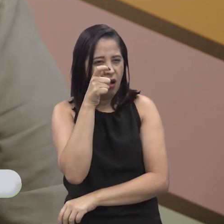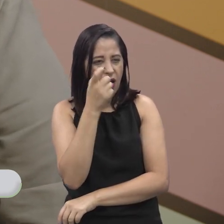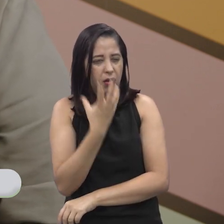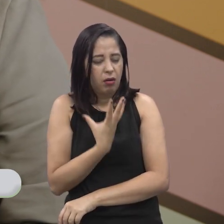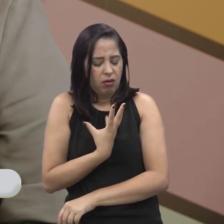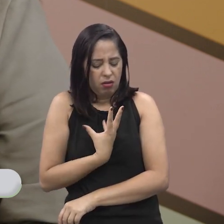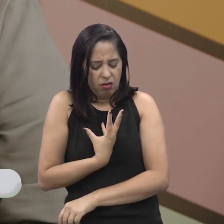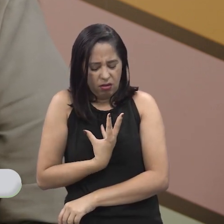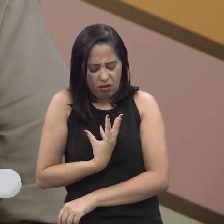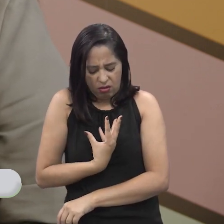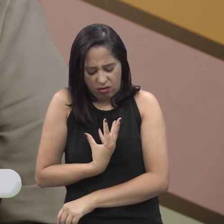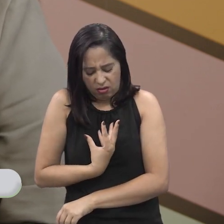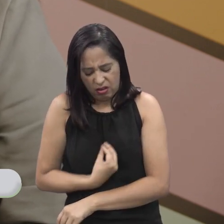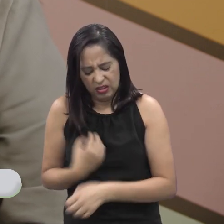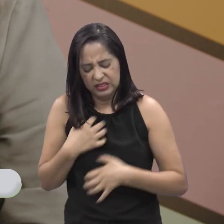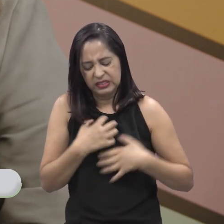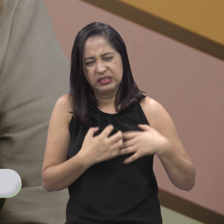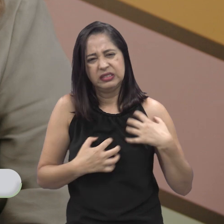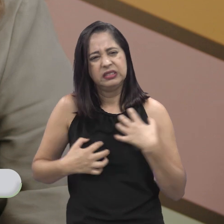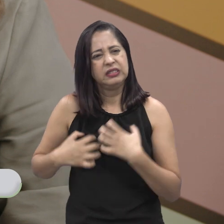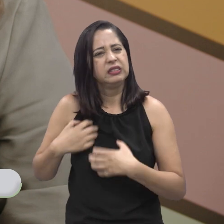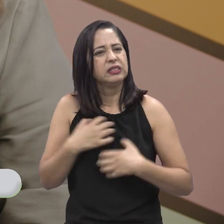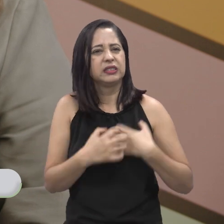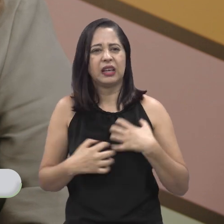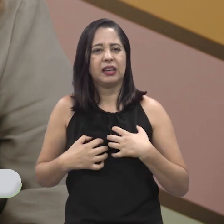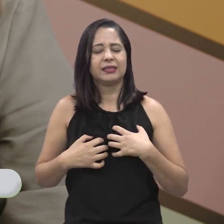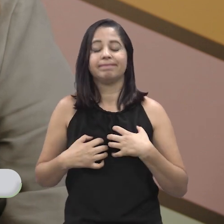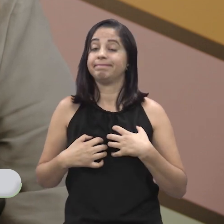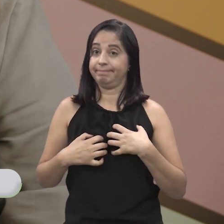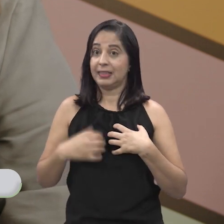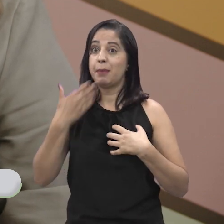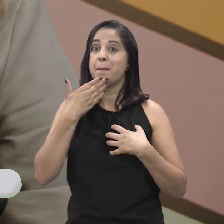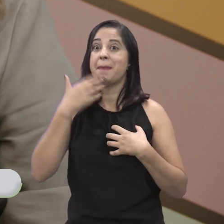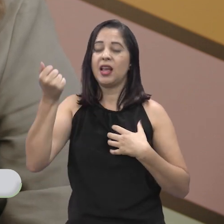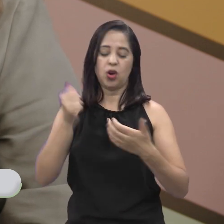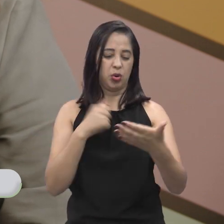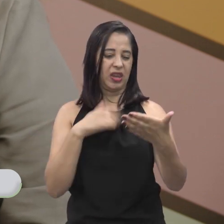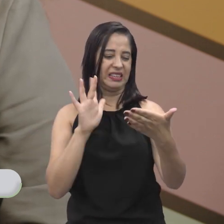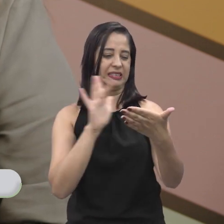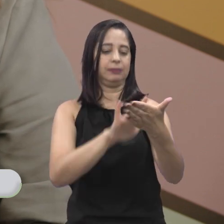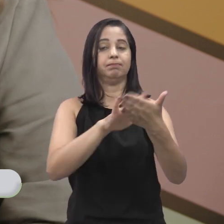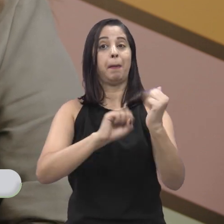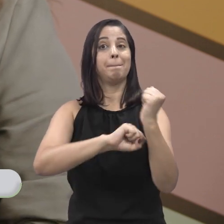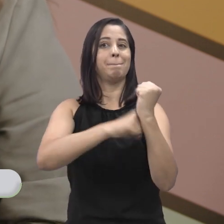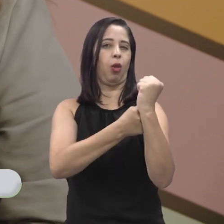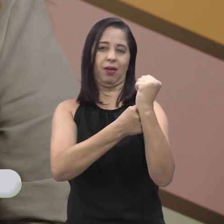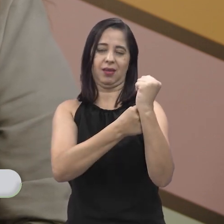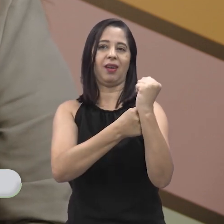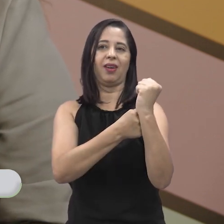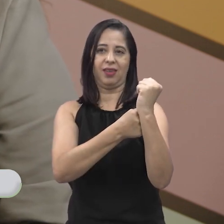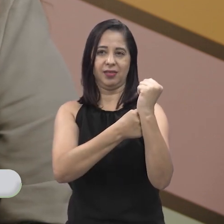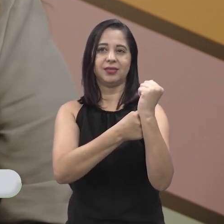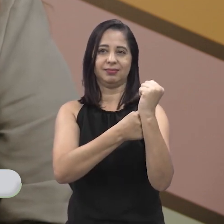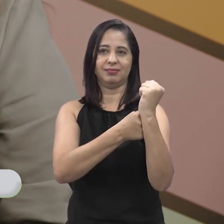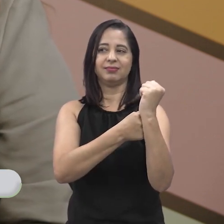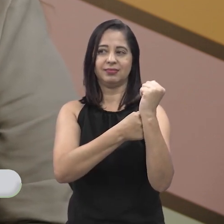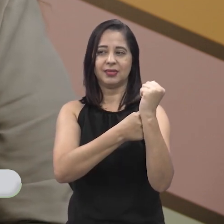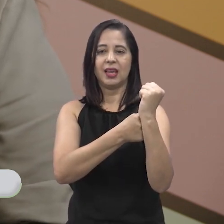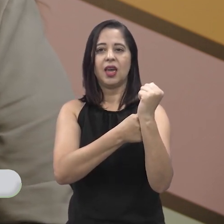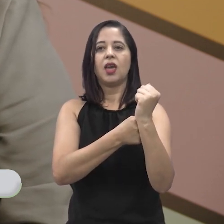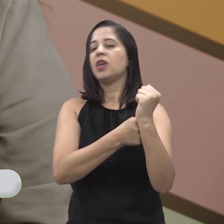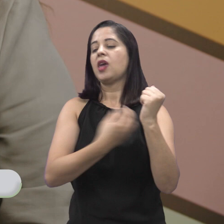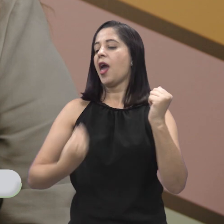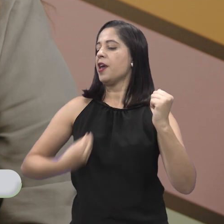né? Ou você silencia aquele story, né, por um tempo, se apropria de quem você é, da